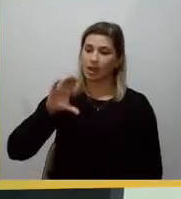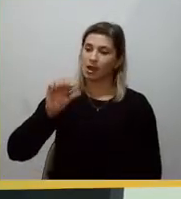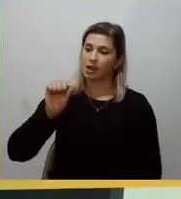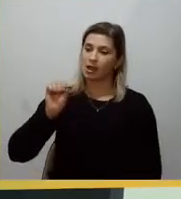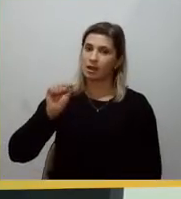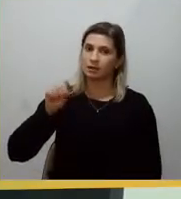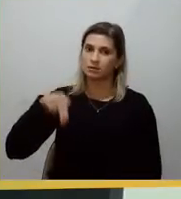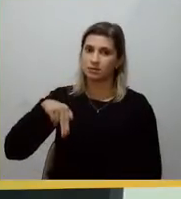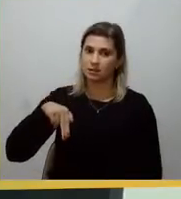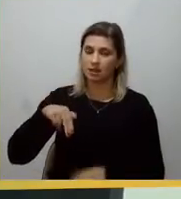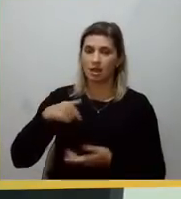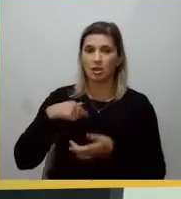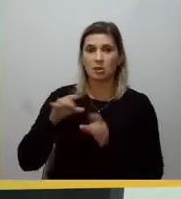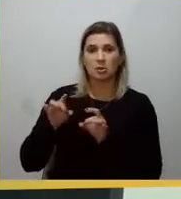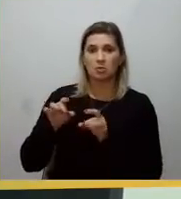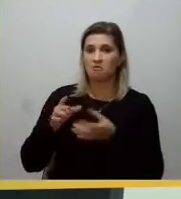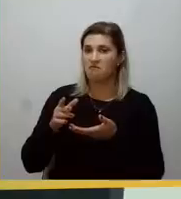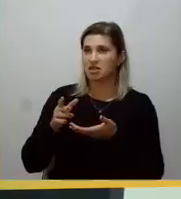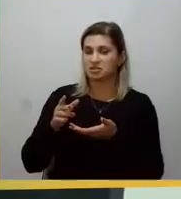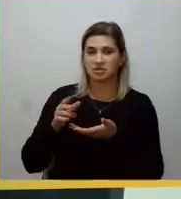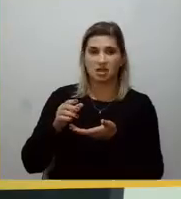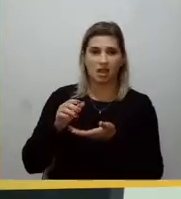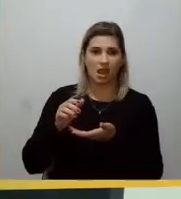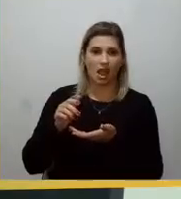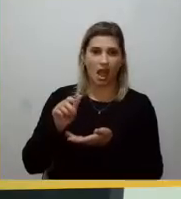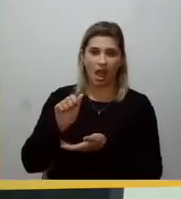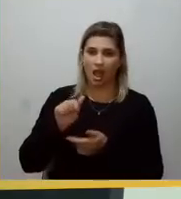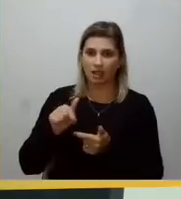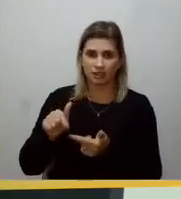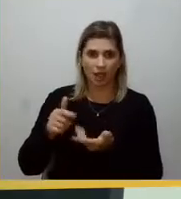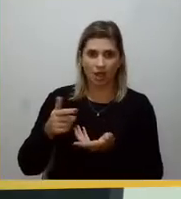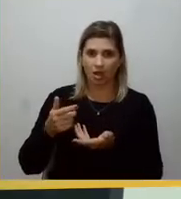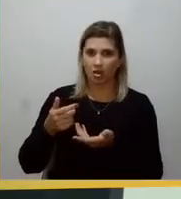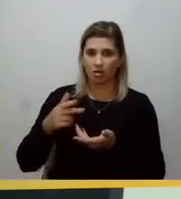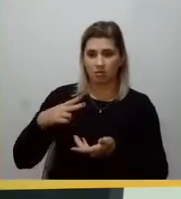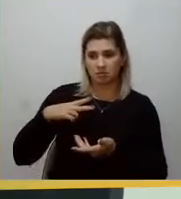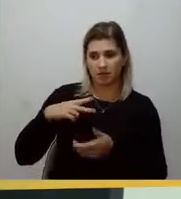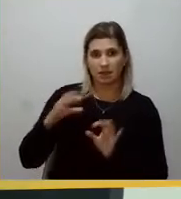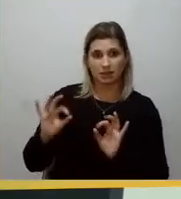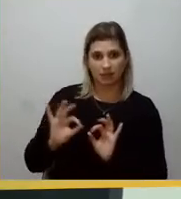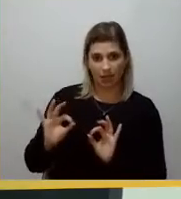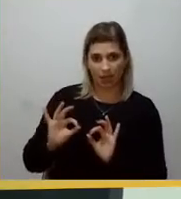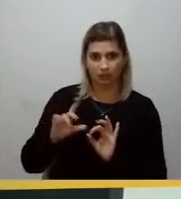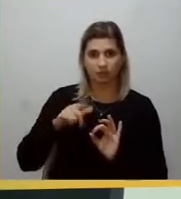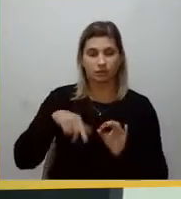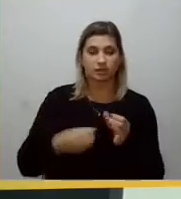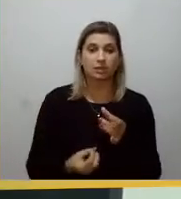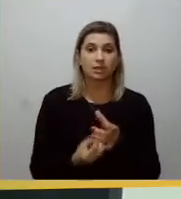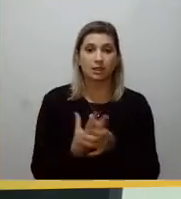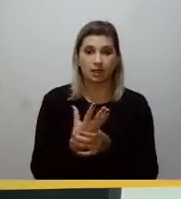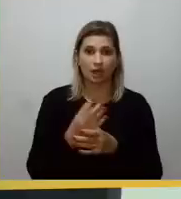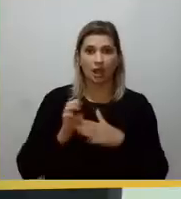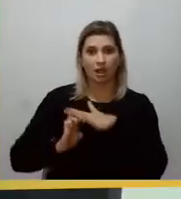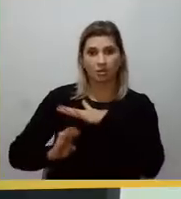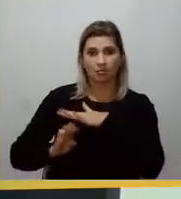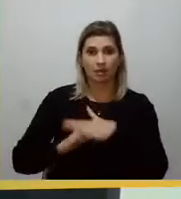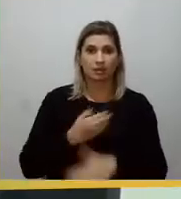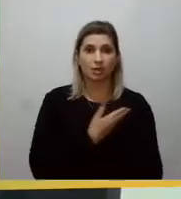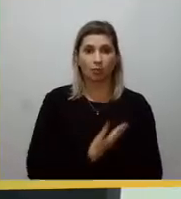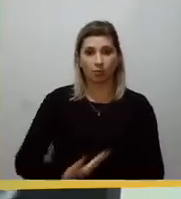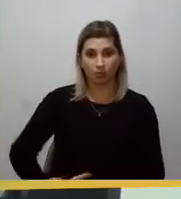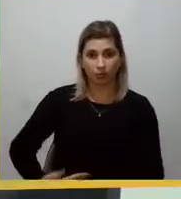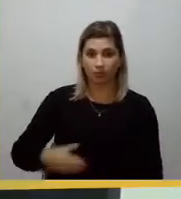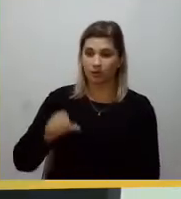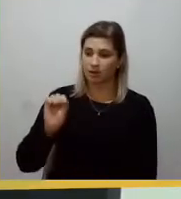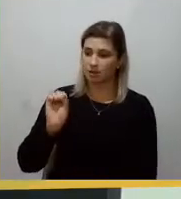ação, não foi privatizado nada. O fato de nós criarmos uma empresa pública, municipal, a Semasa, já deixa